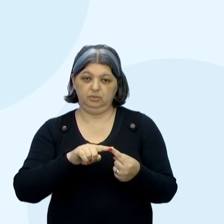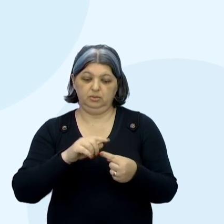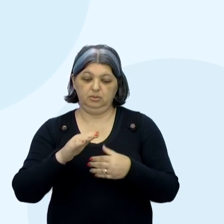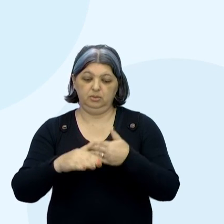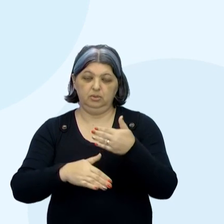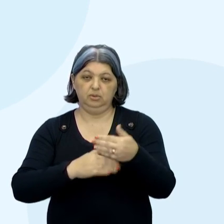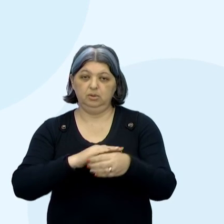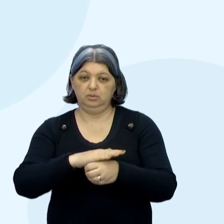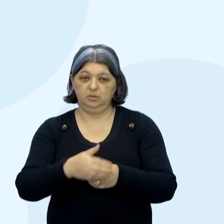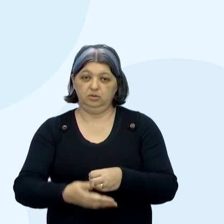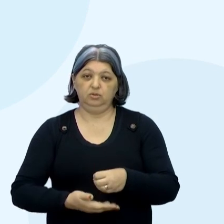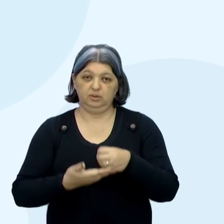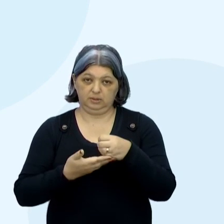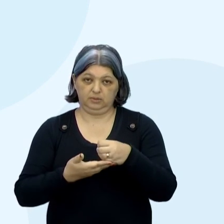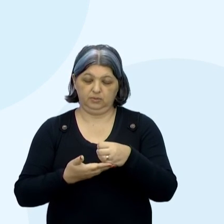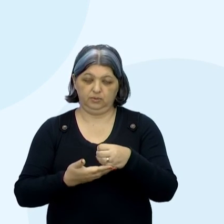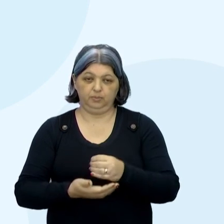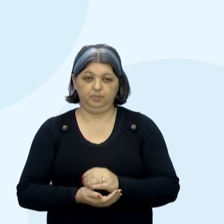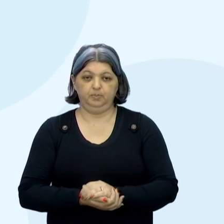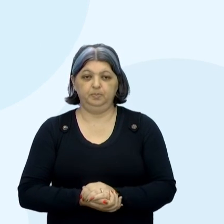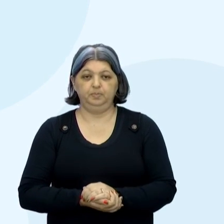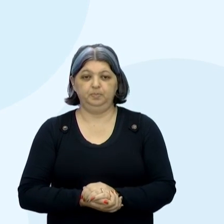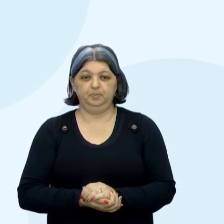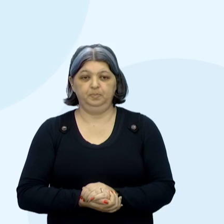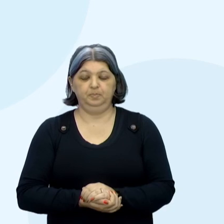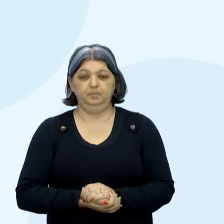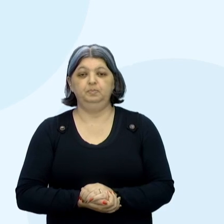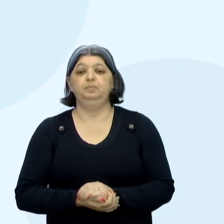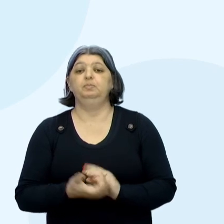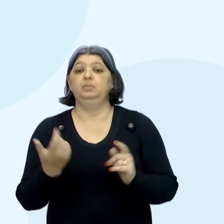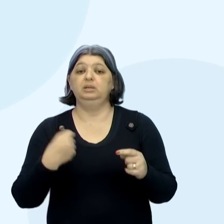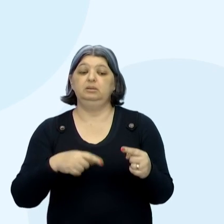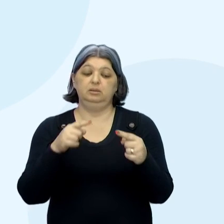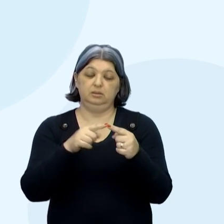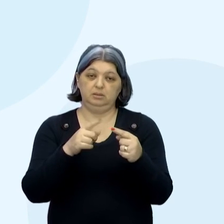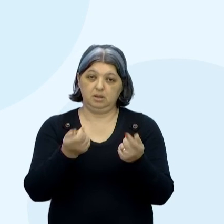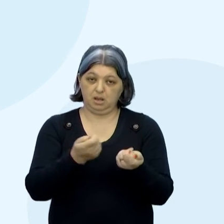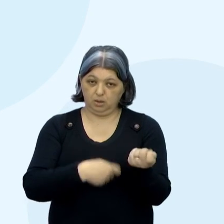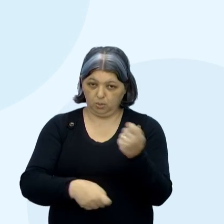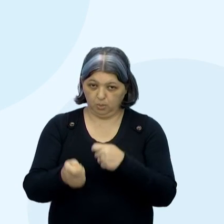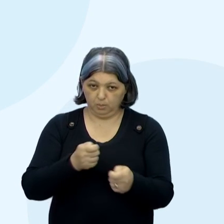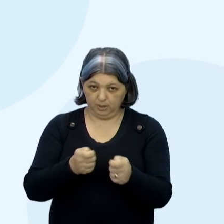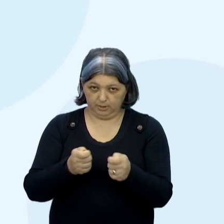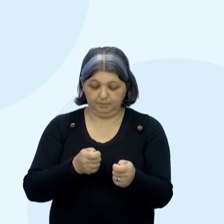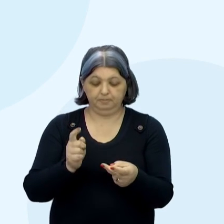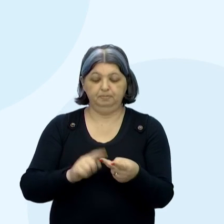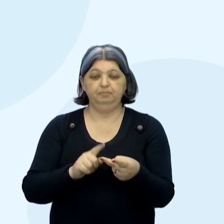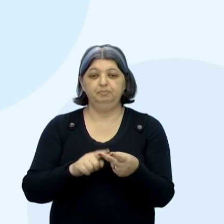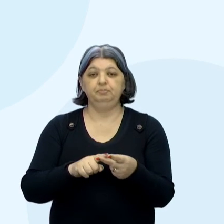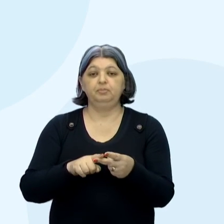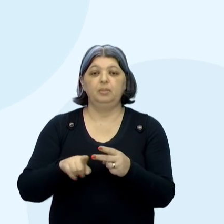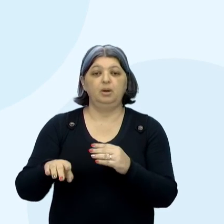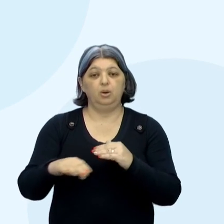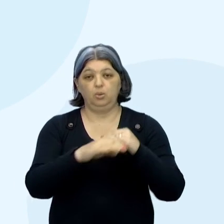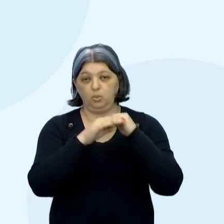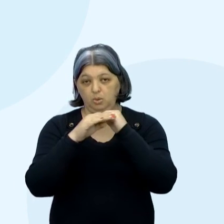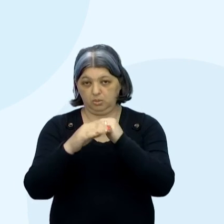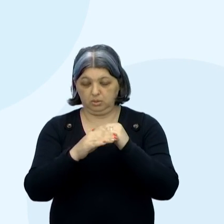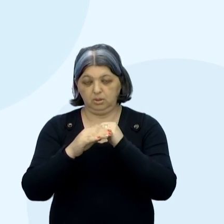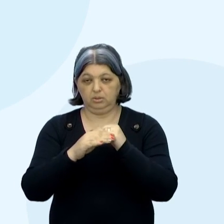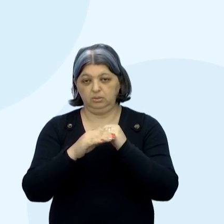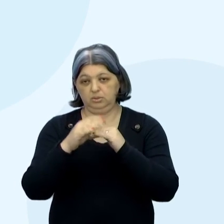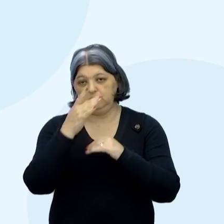desenvolvimento sustentável, né? Ele tem que aliar a economia, né? A igualdade social, né?